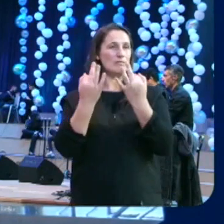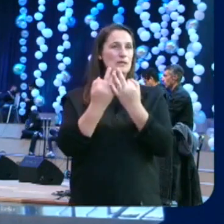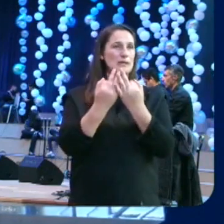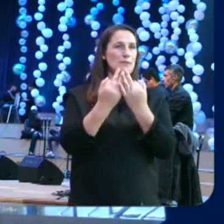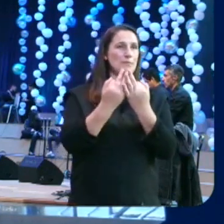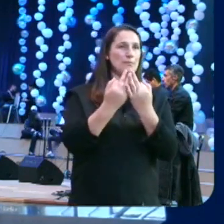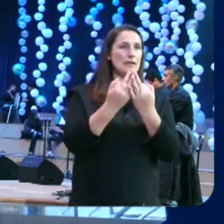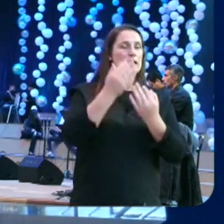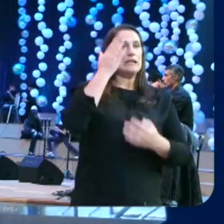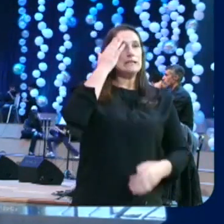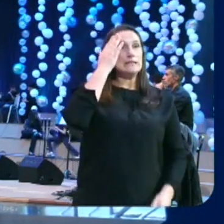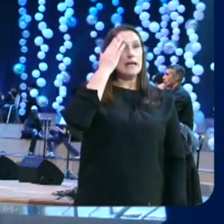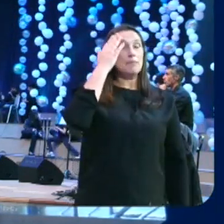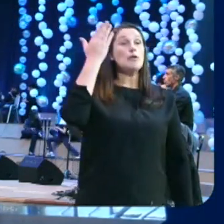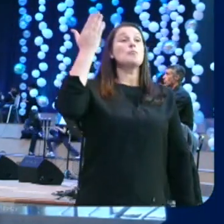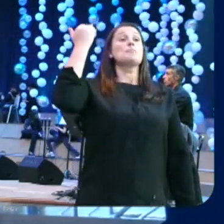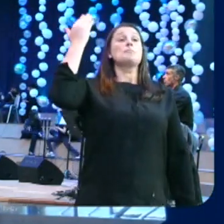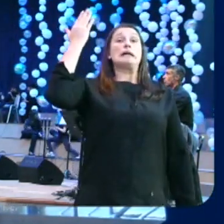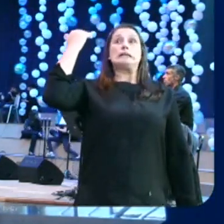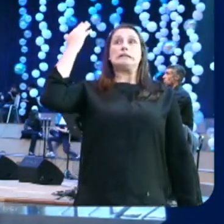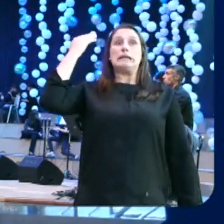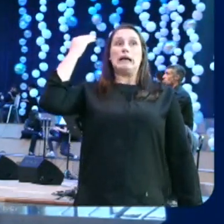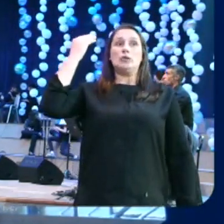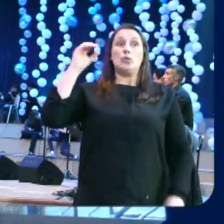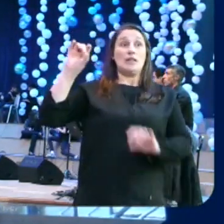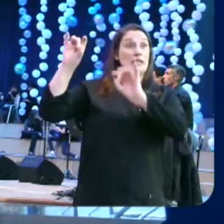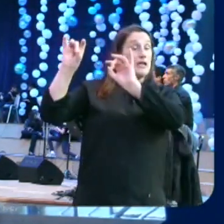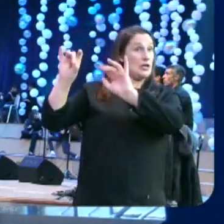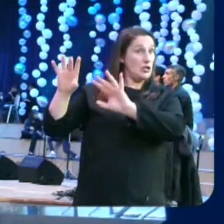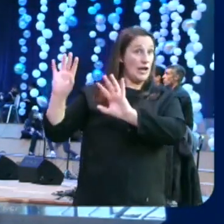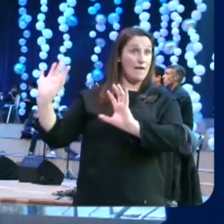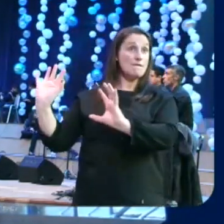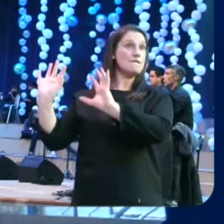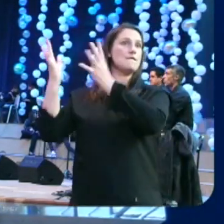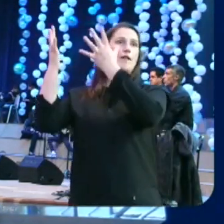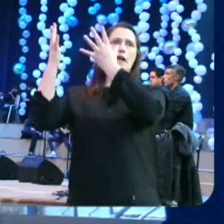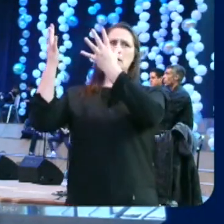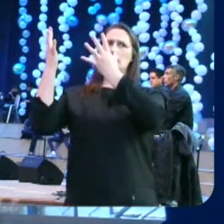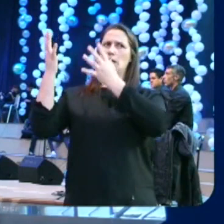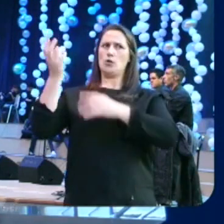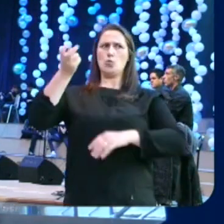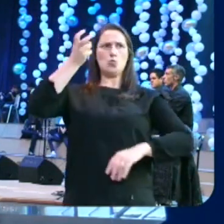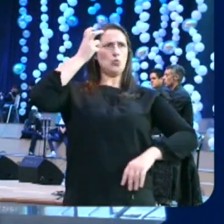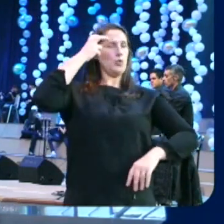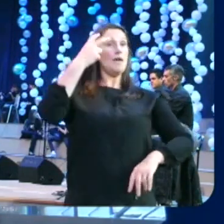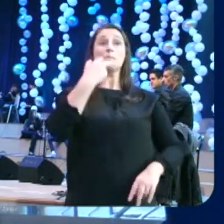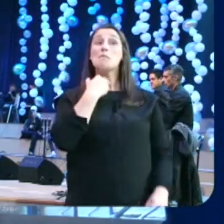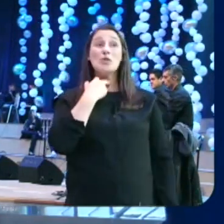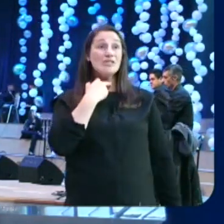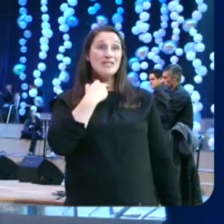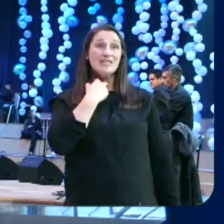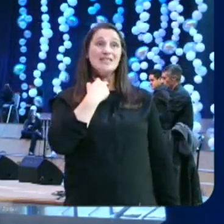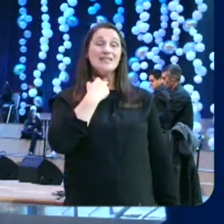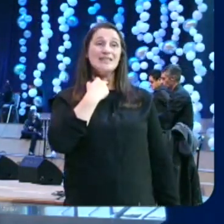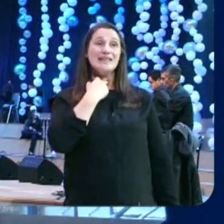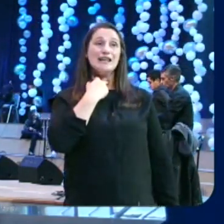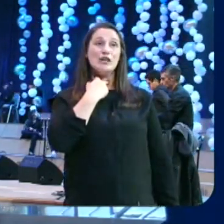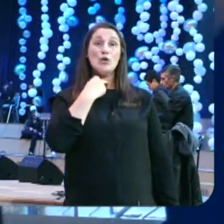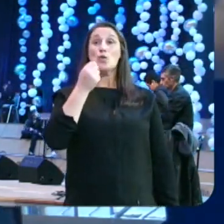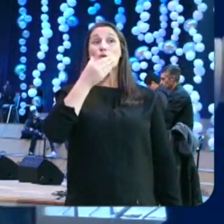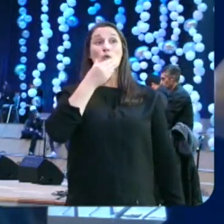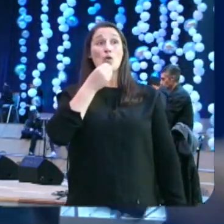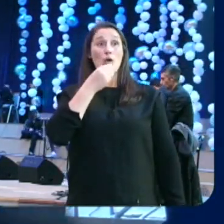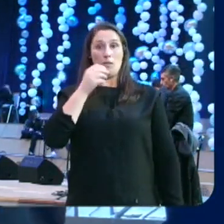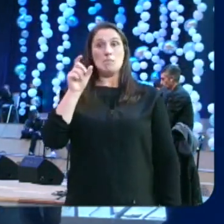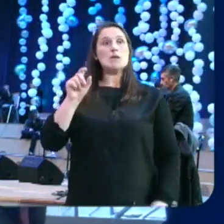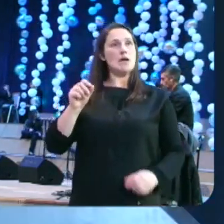porque a hospitalidade era uma das referências mais importantes na cultura daquele tempo. Então o anfitrião tinha